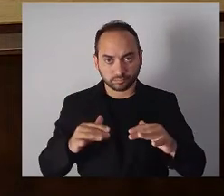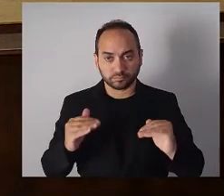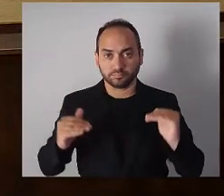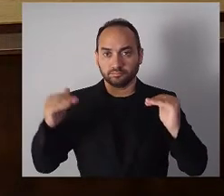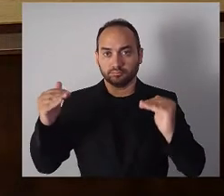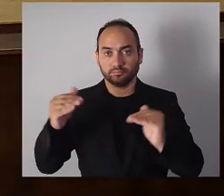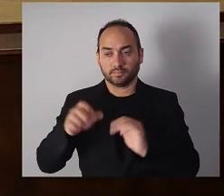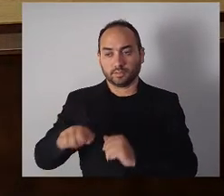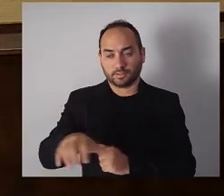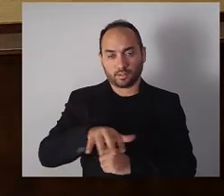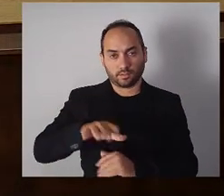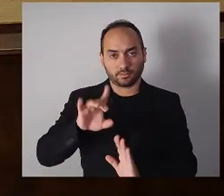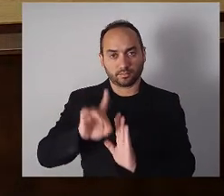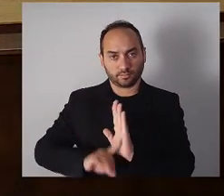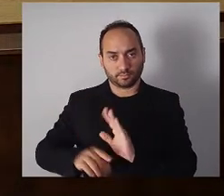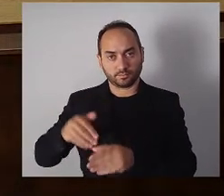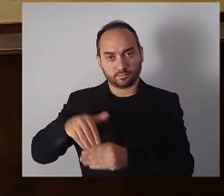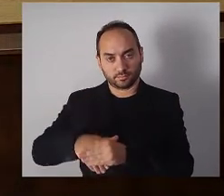área de direito eleitoral,